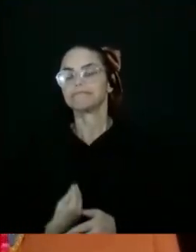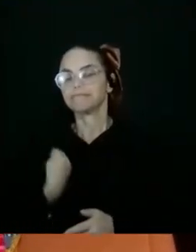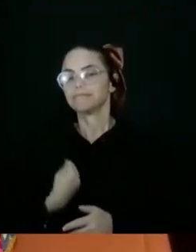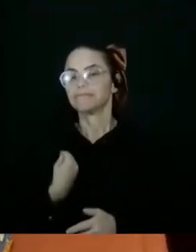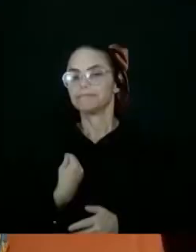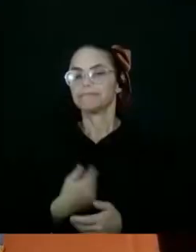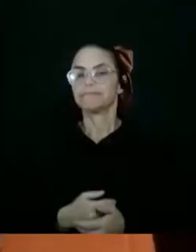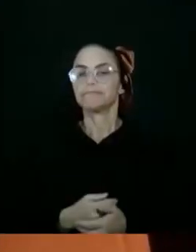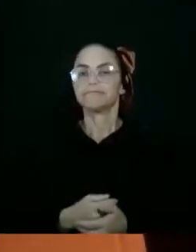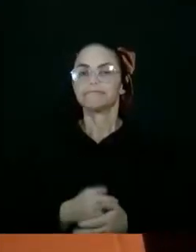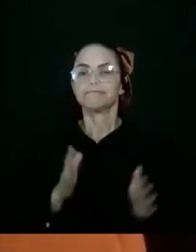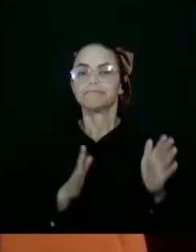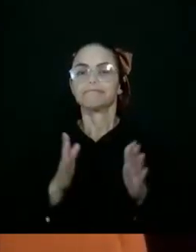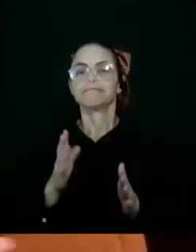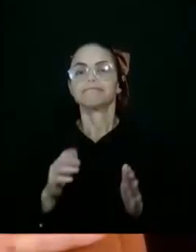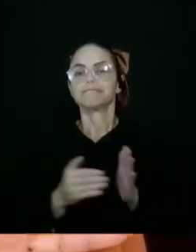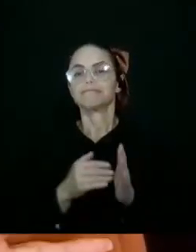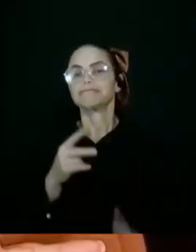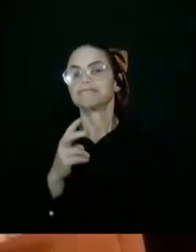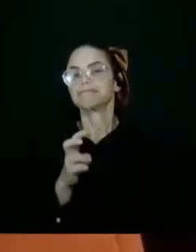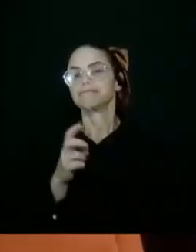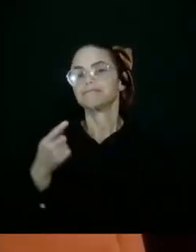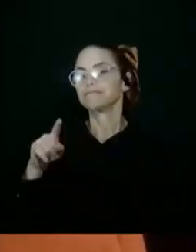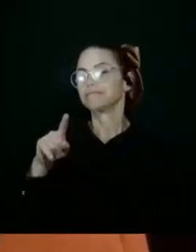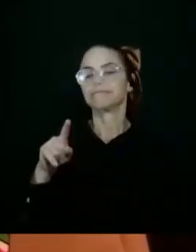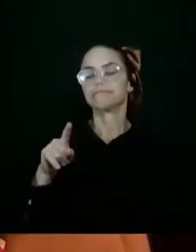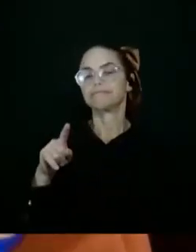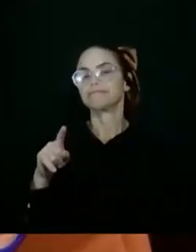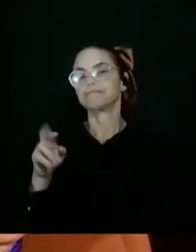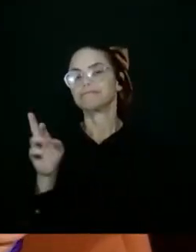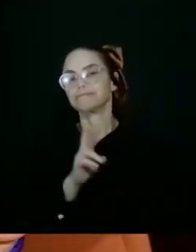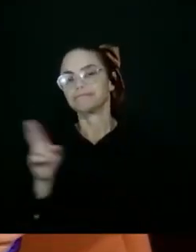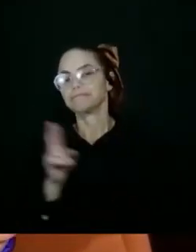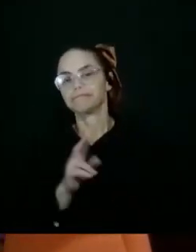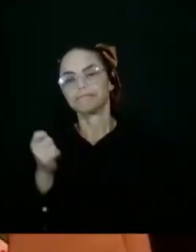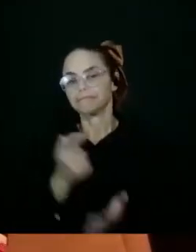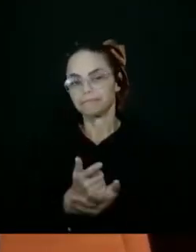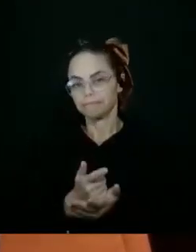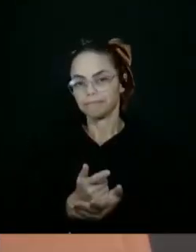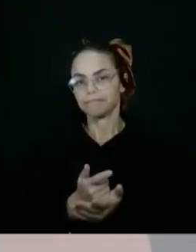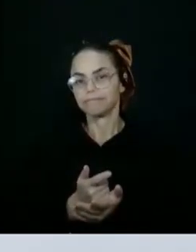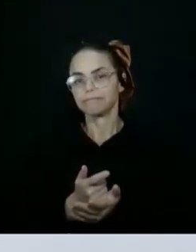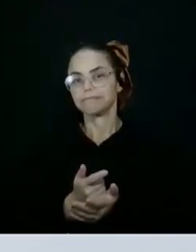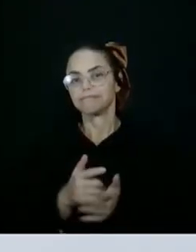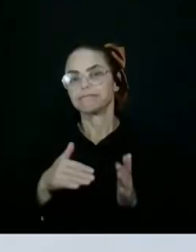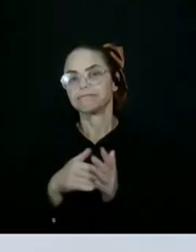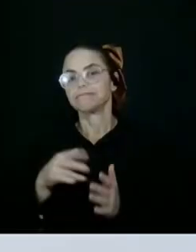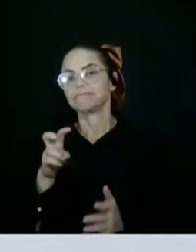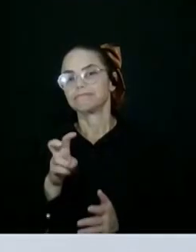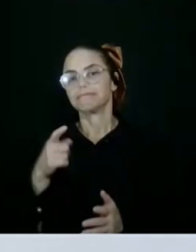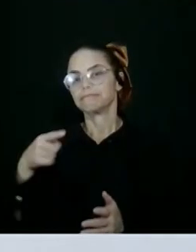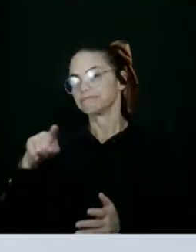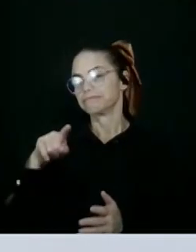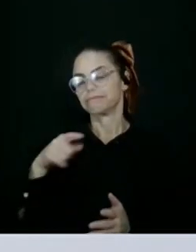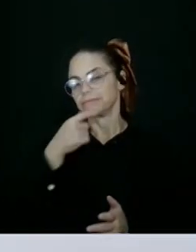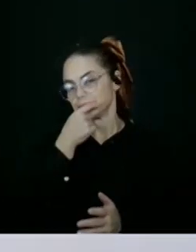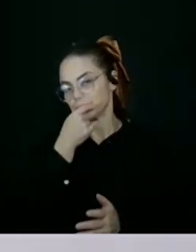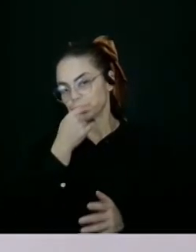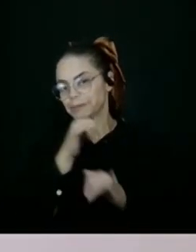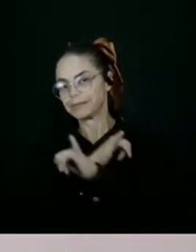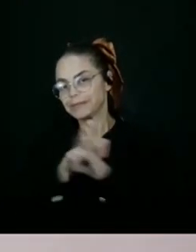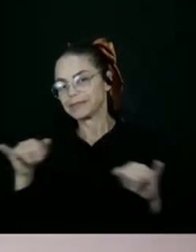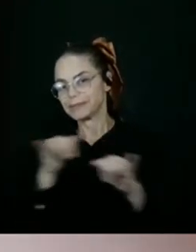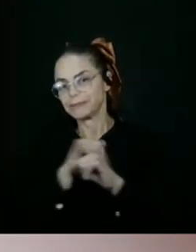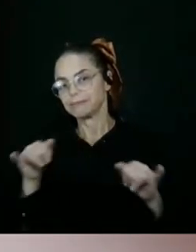até R$5.000, então não há pagamentos de imposto de renda para quem recebe até esse valor. Só que a declaração que iremos fazer